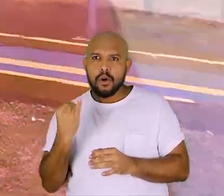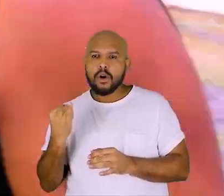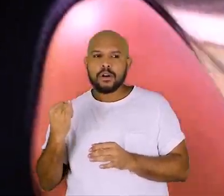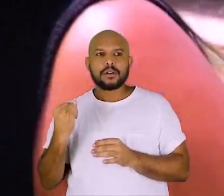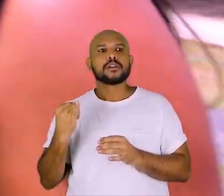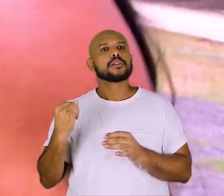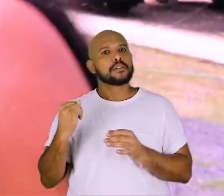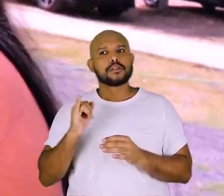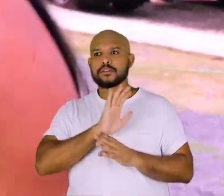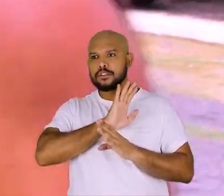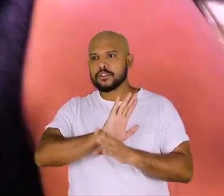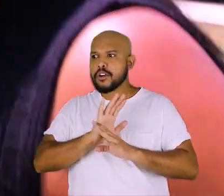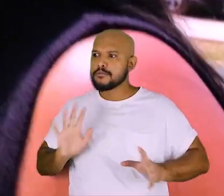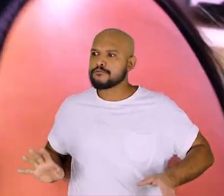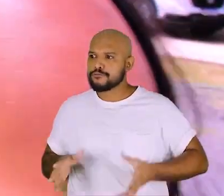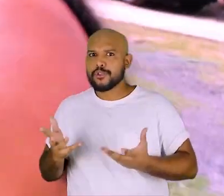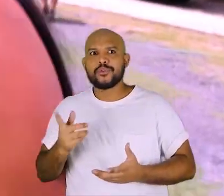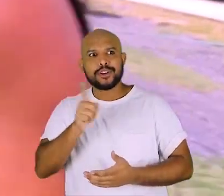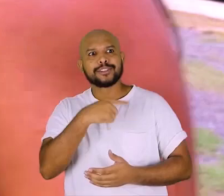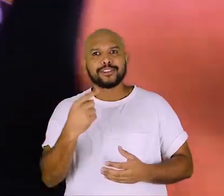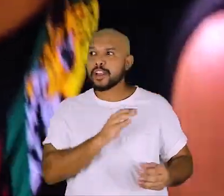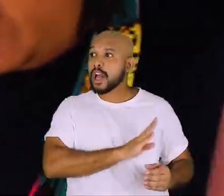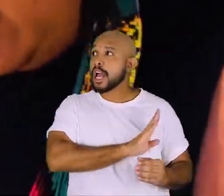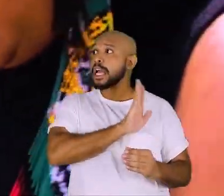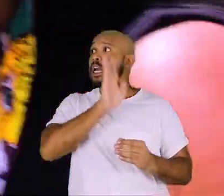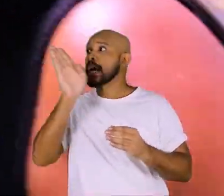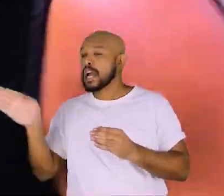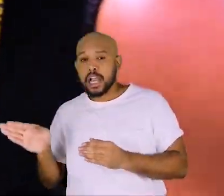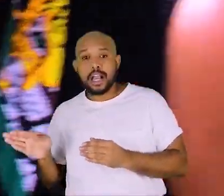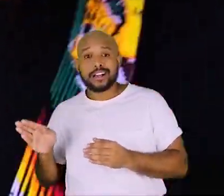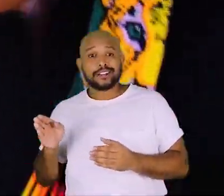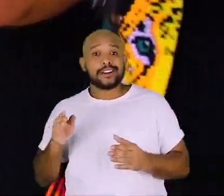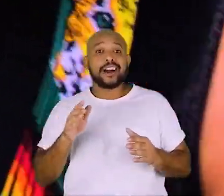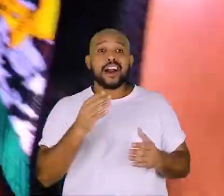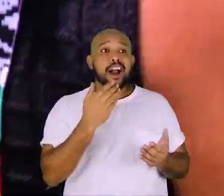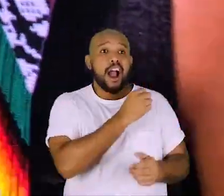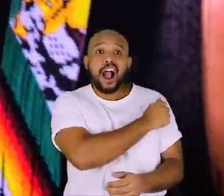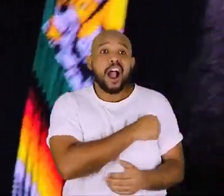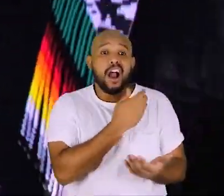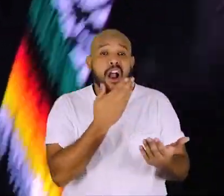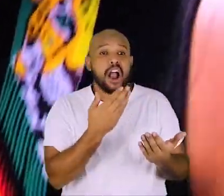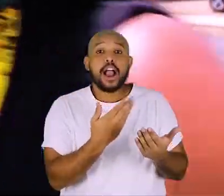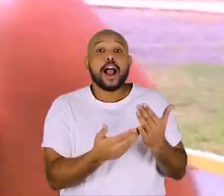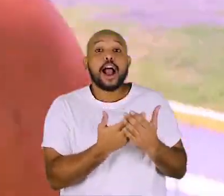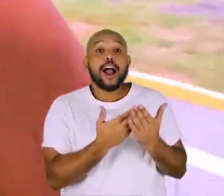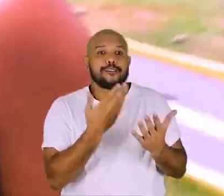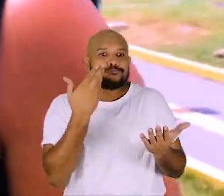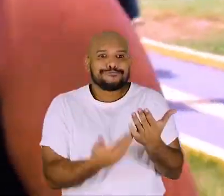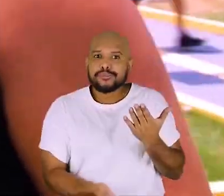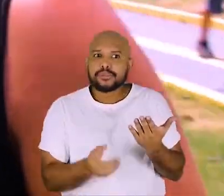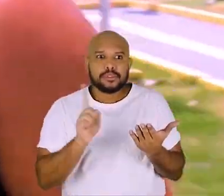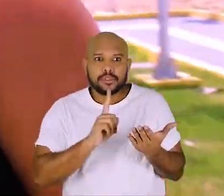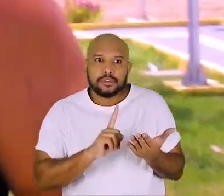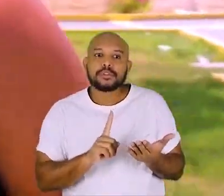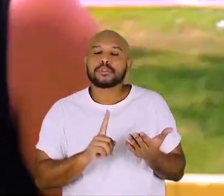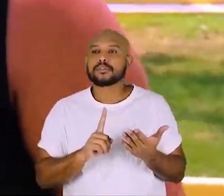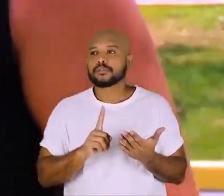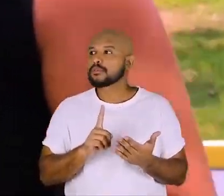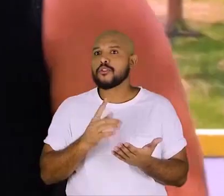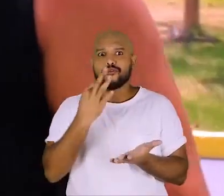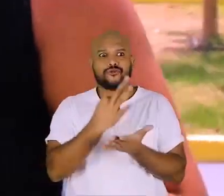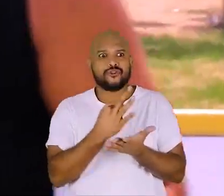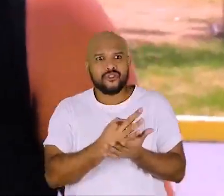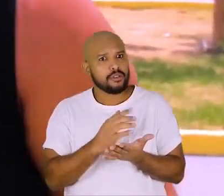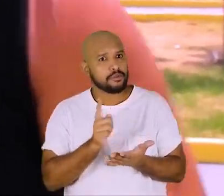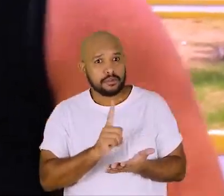as atividades culturais das comunidades mais próximas dentro do calendário acadêmico, para que a gente